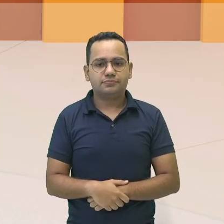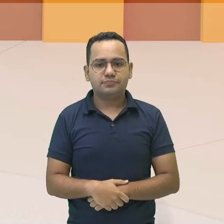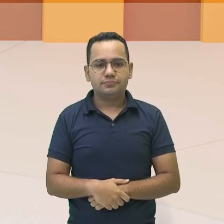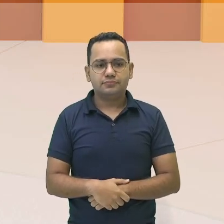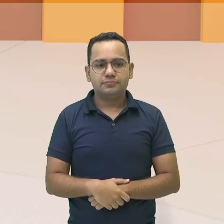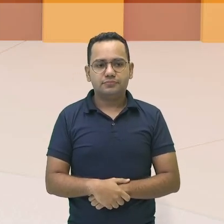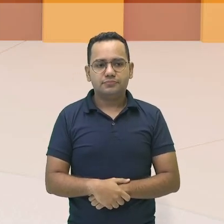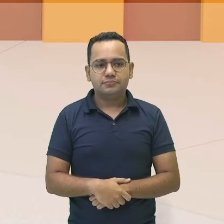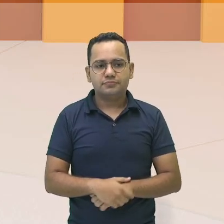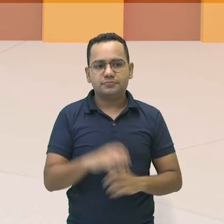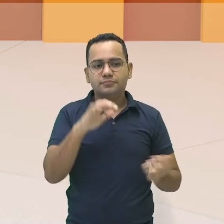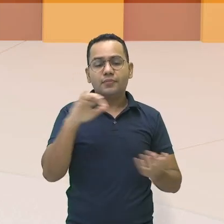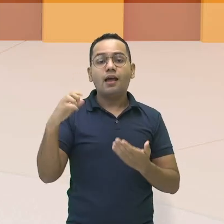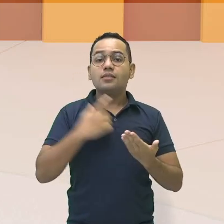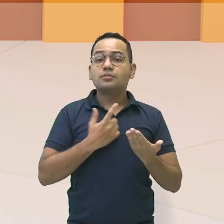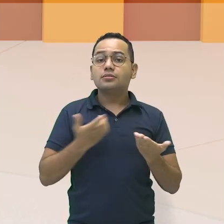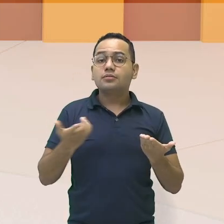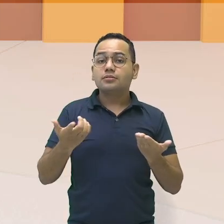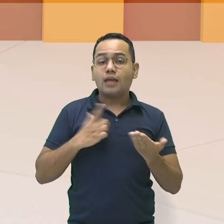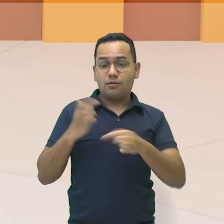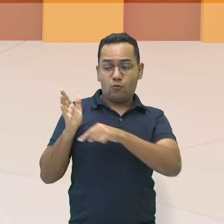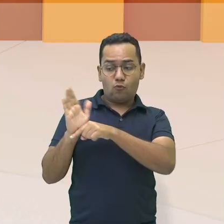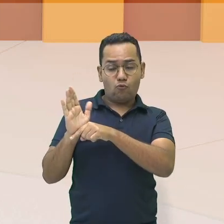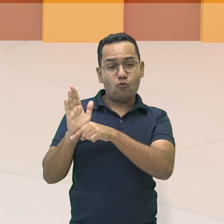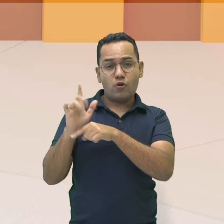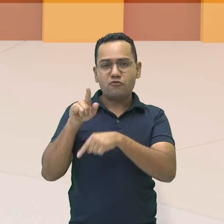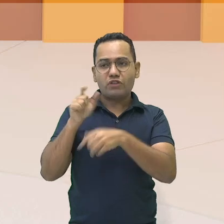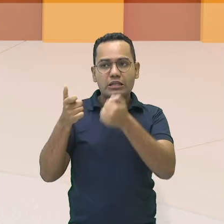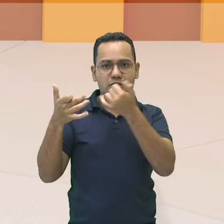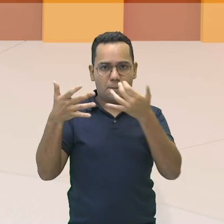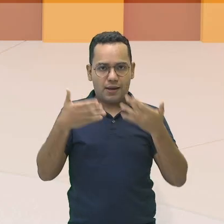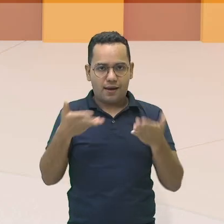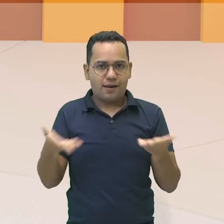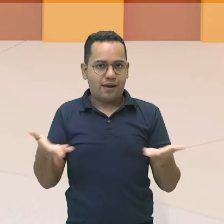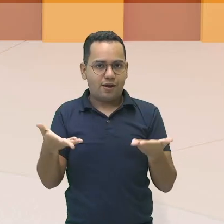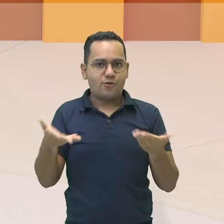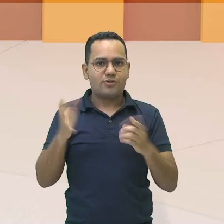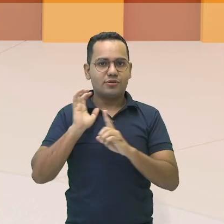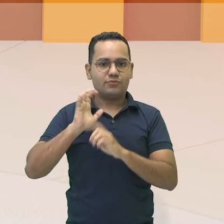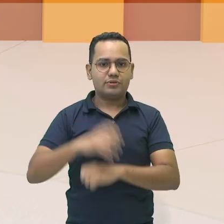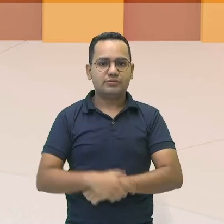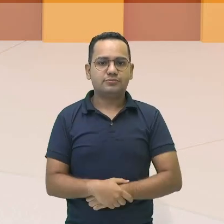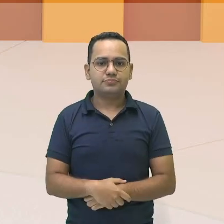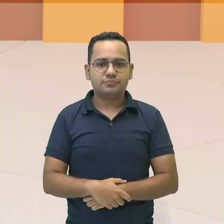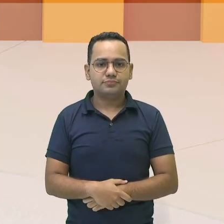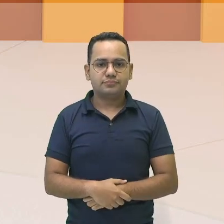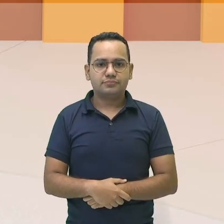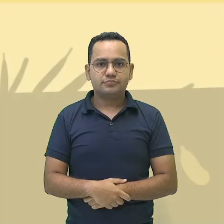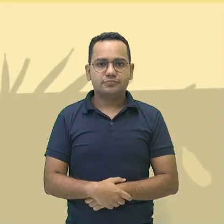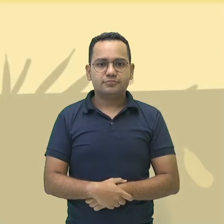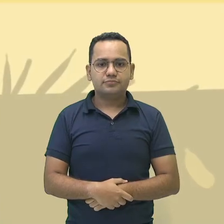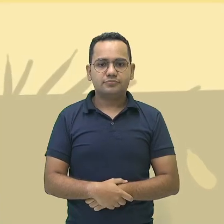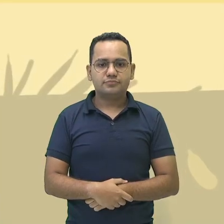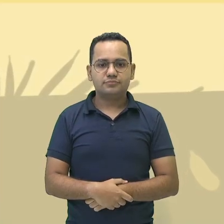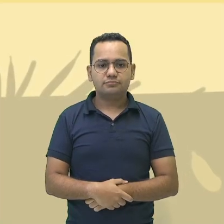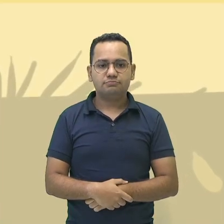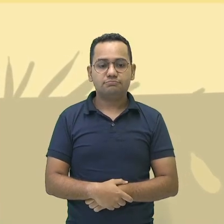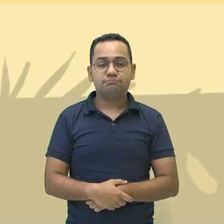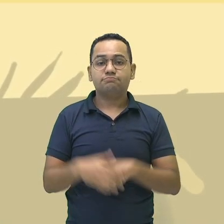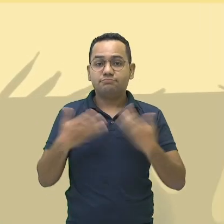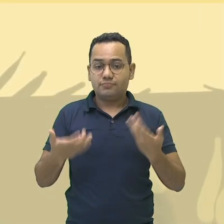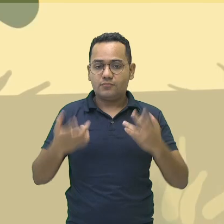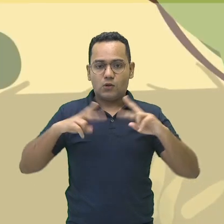falar para vocês um pouco dessas interferências humanas nos ecossistemas. Acompanhem comigo. O ser humano